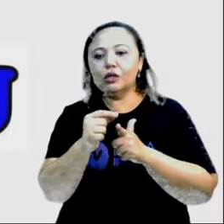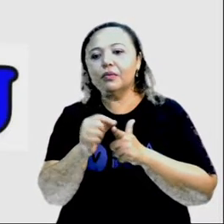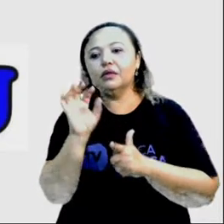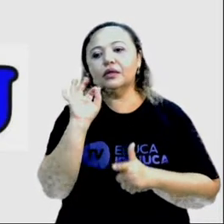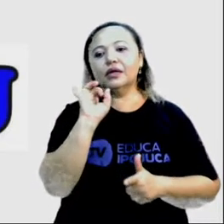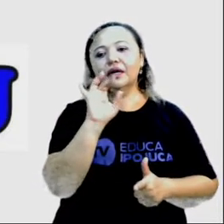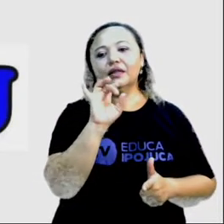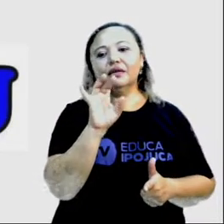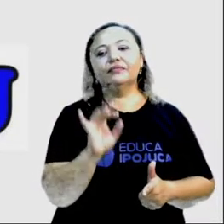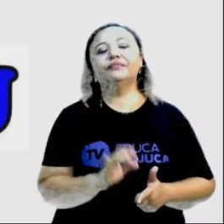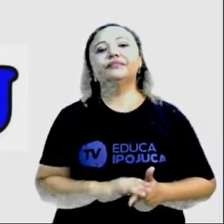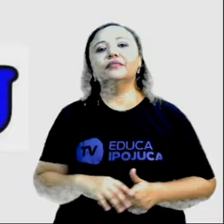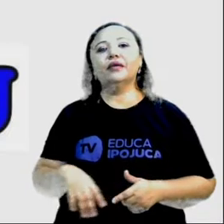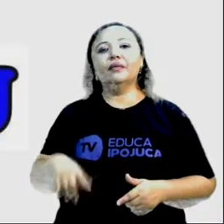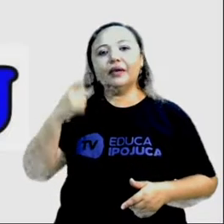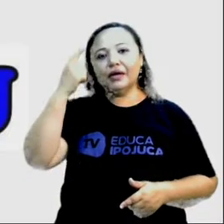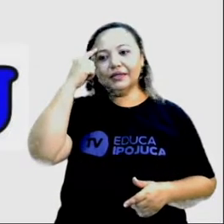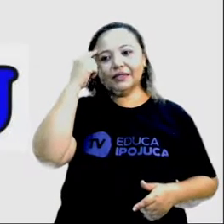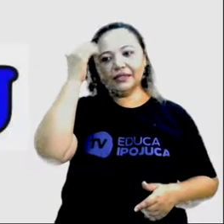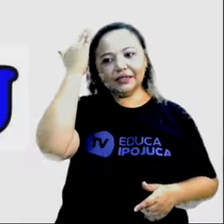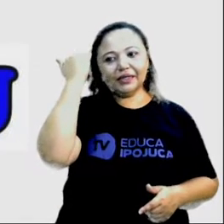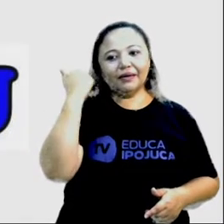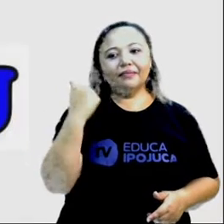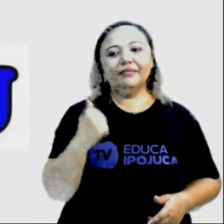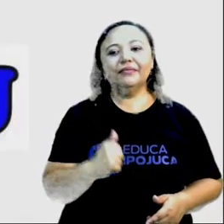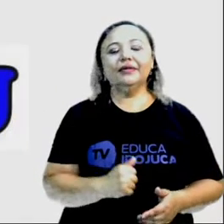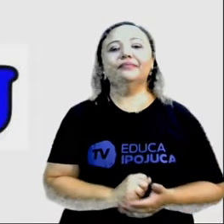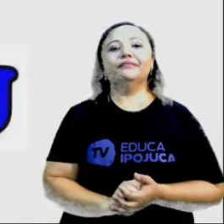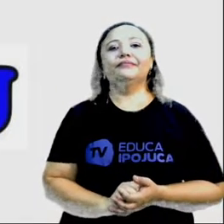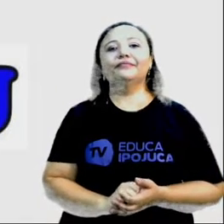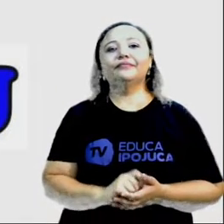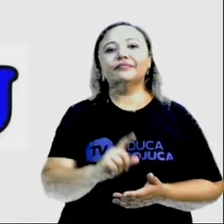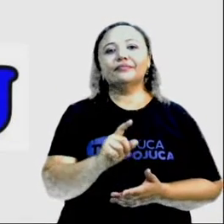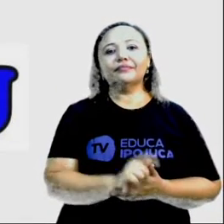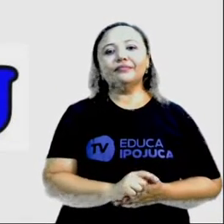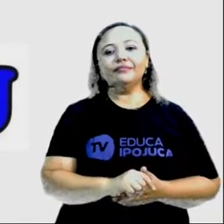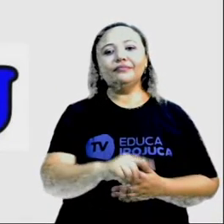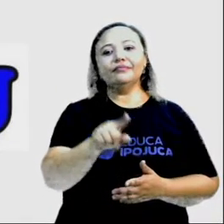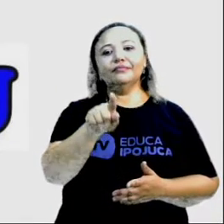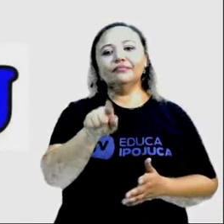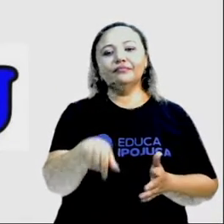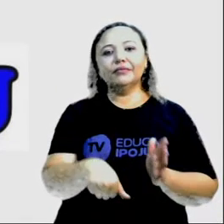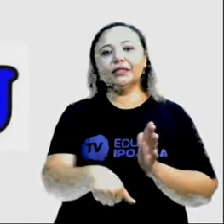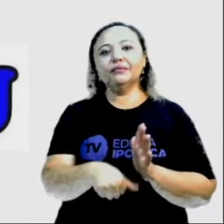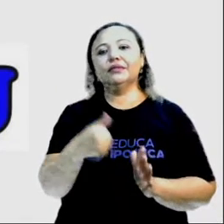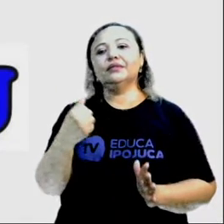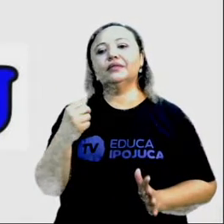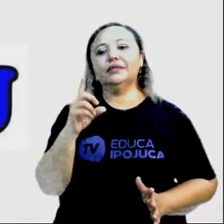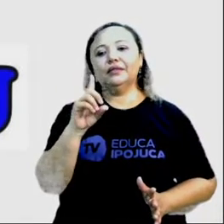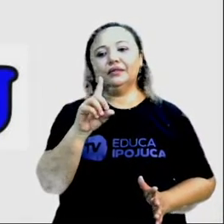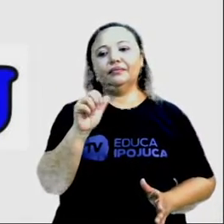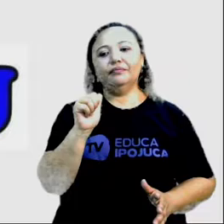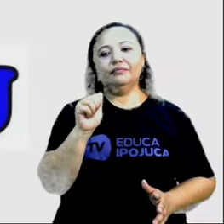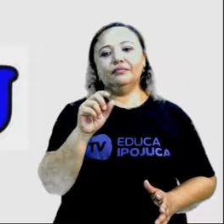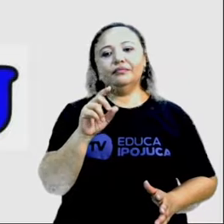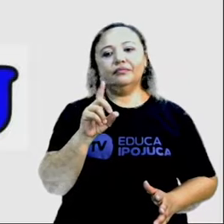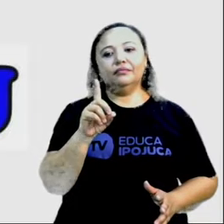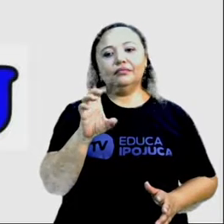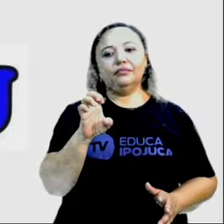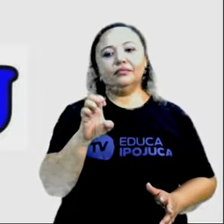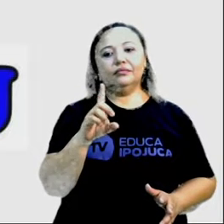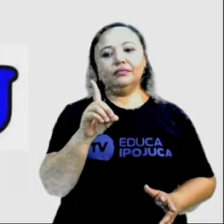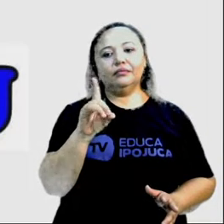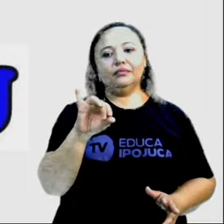essa audição, o nosso ouvido, tá? Então, vamos lá, vejamos. Dá,